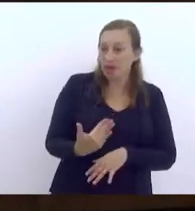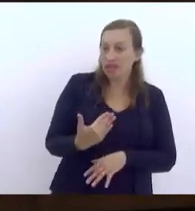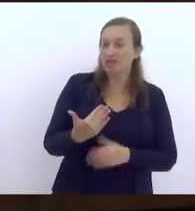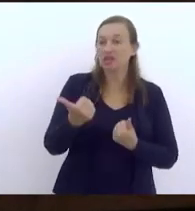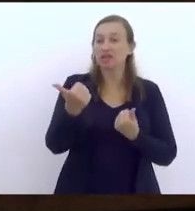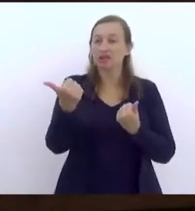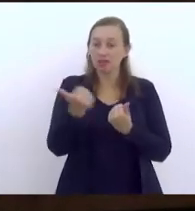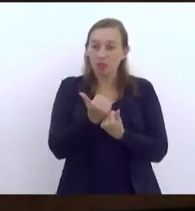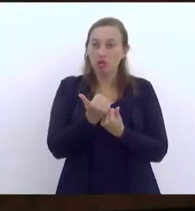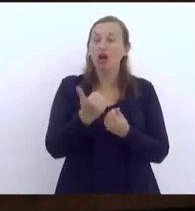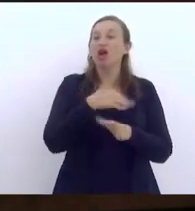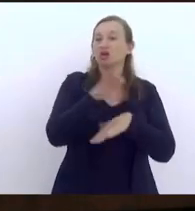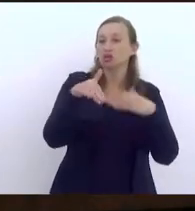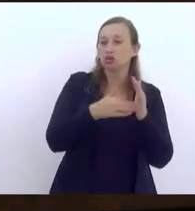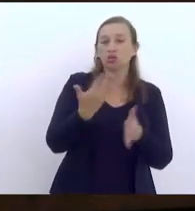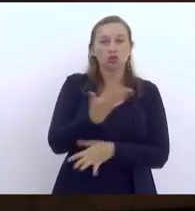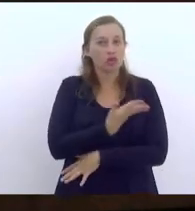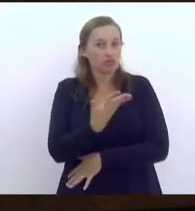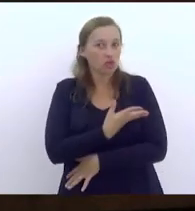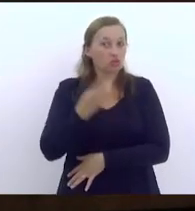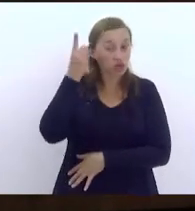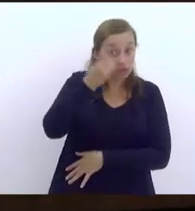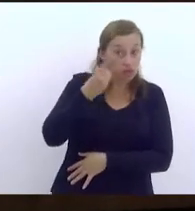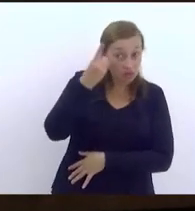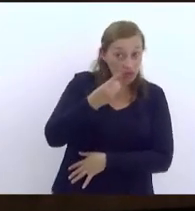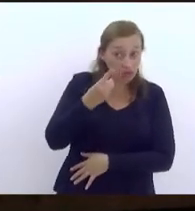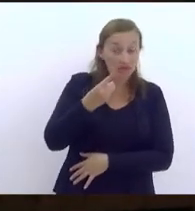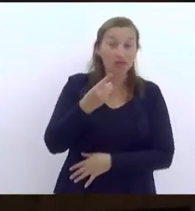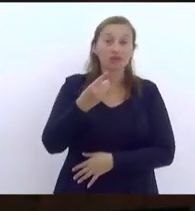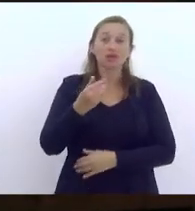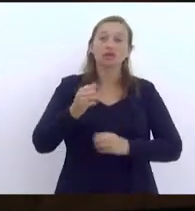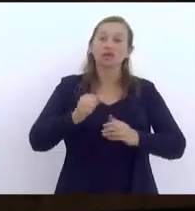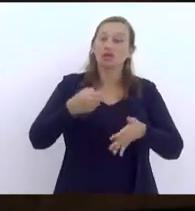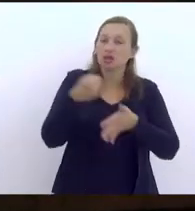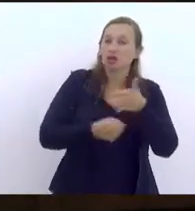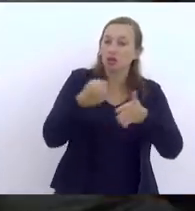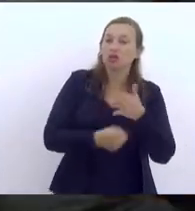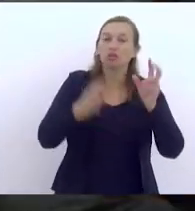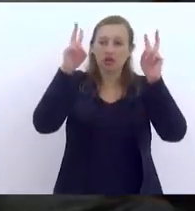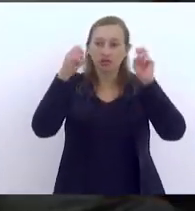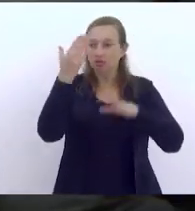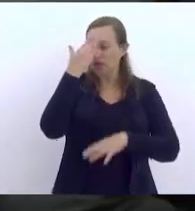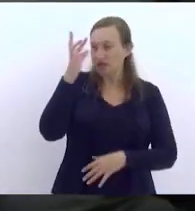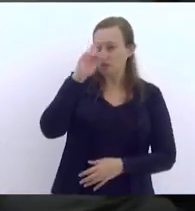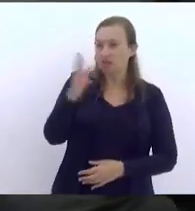ajuda a todos os amigos, nobres deputados que também divulgam a causa. Muito obrigado, presidente.